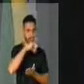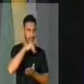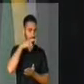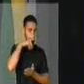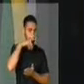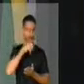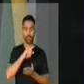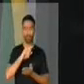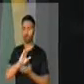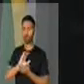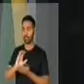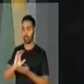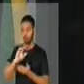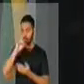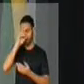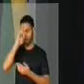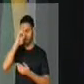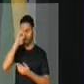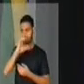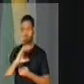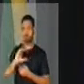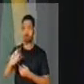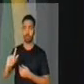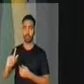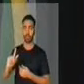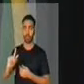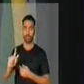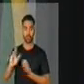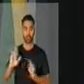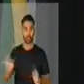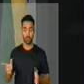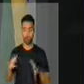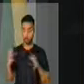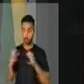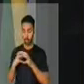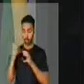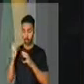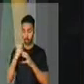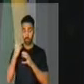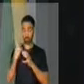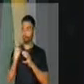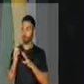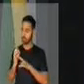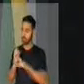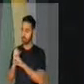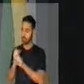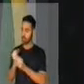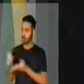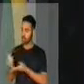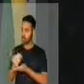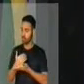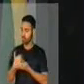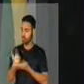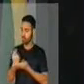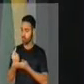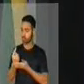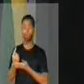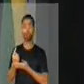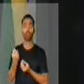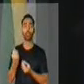de Campina Grande. Já colocamos, inclusive, emendas de bancada para, inclusive, um acelerador